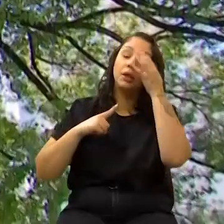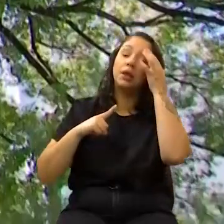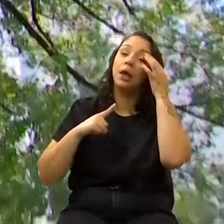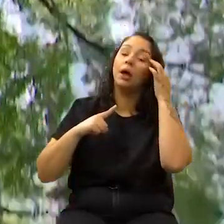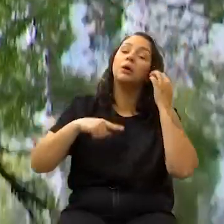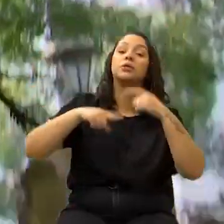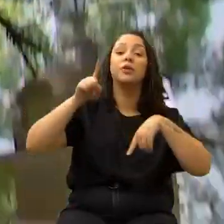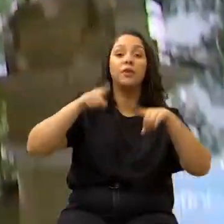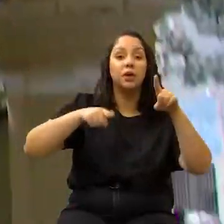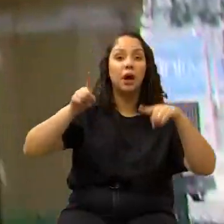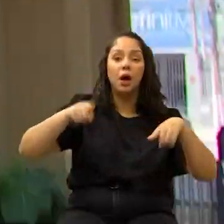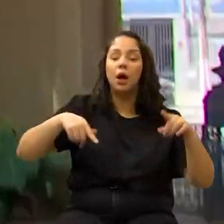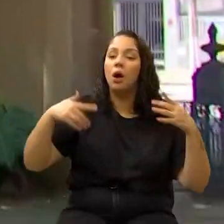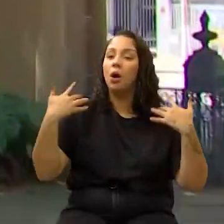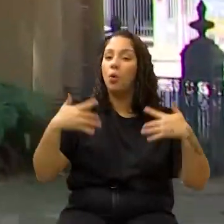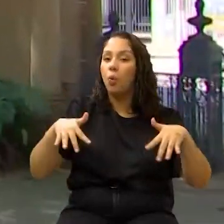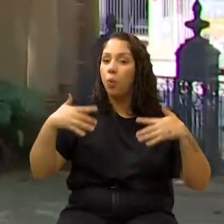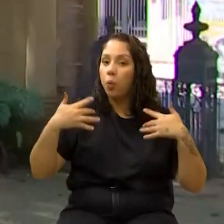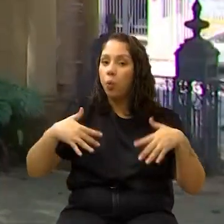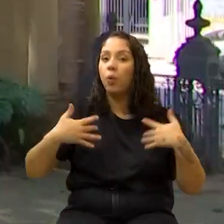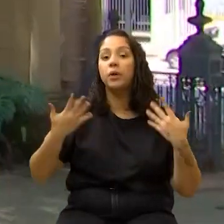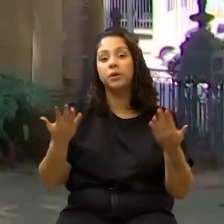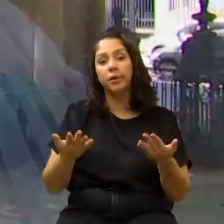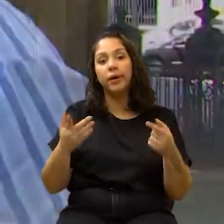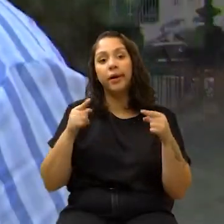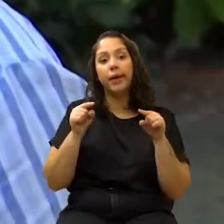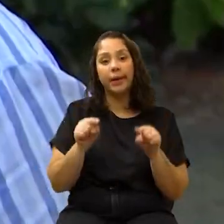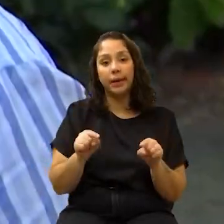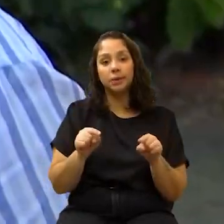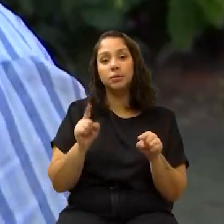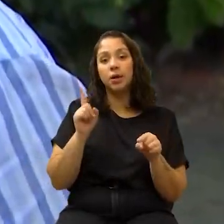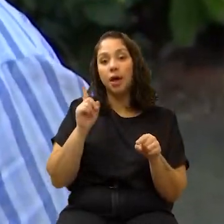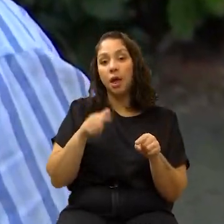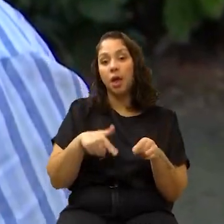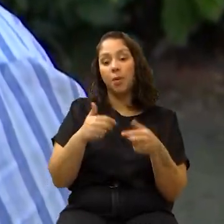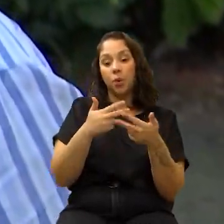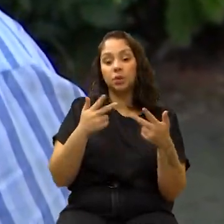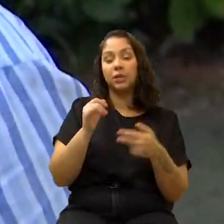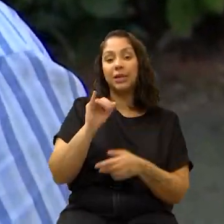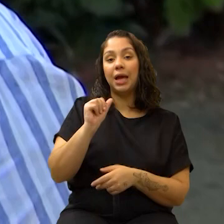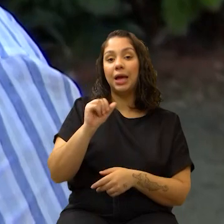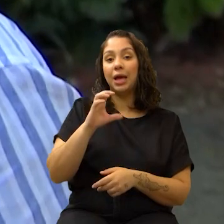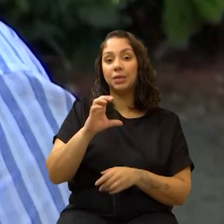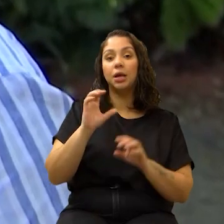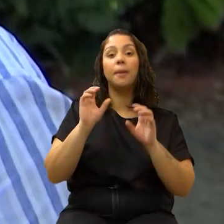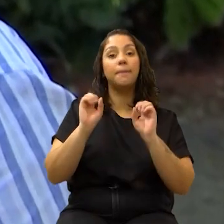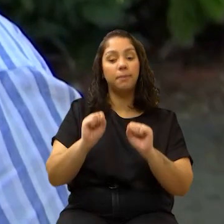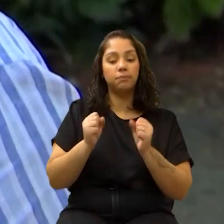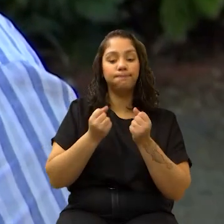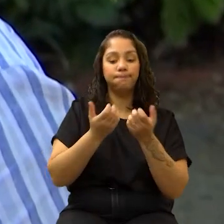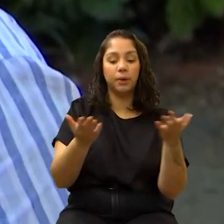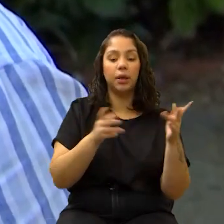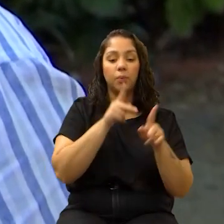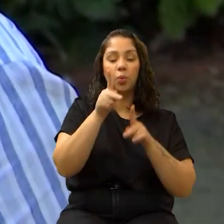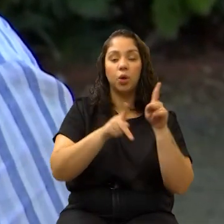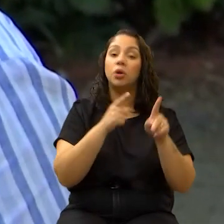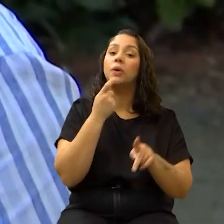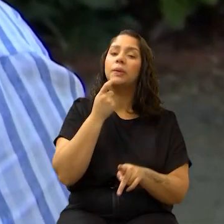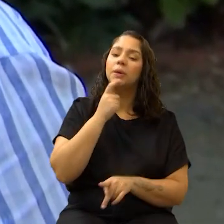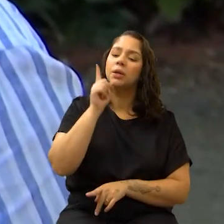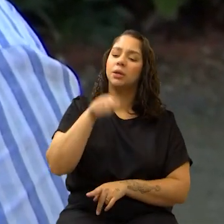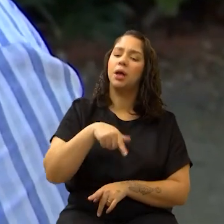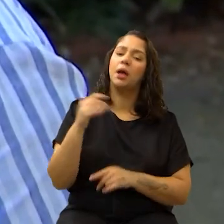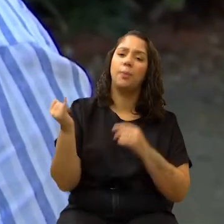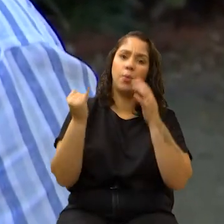e nós temos uma diversidade enorme. E esse é algo que o IAC pode oferecer para